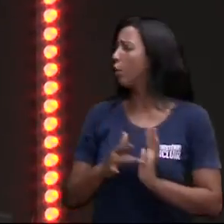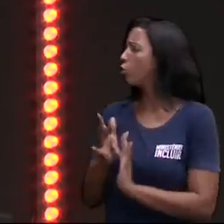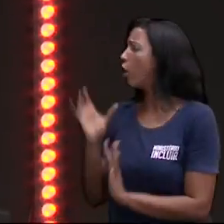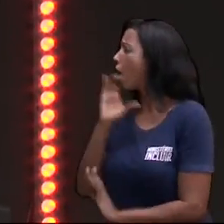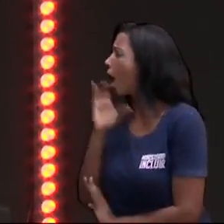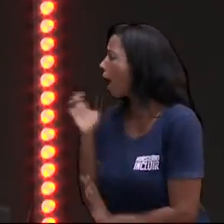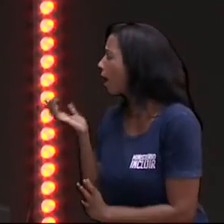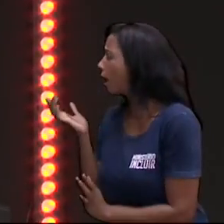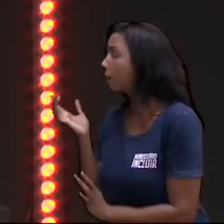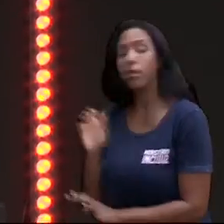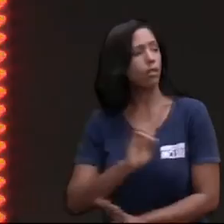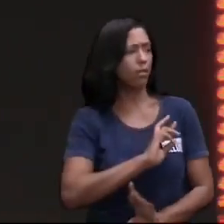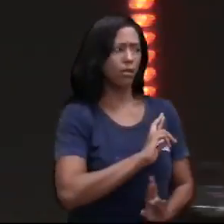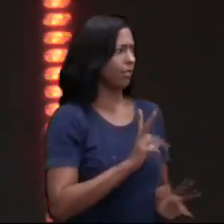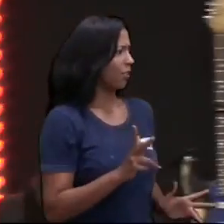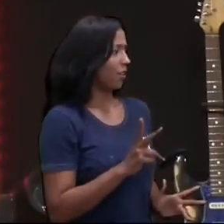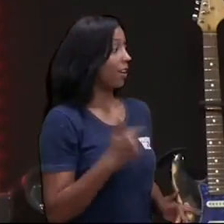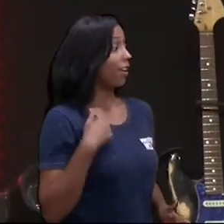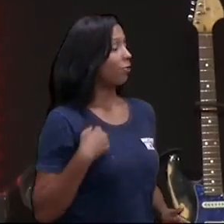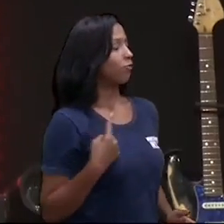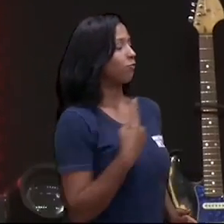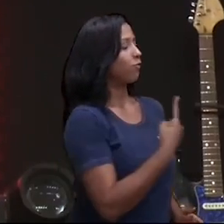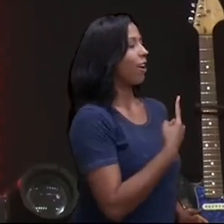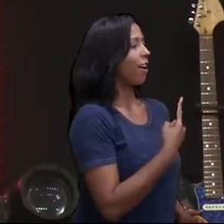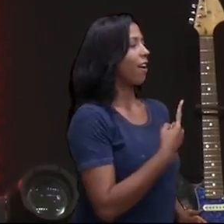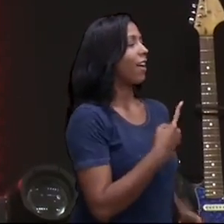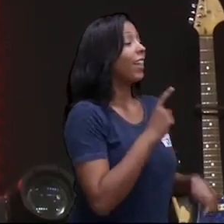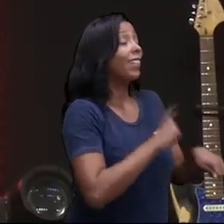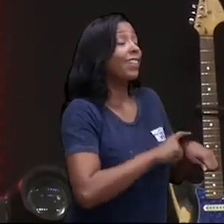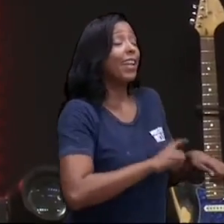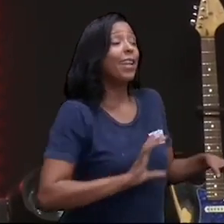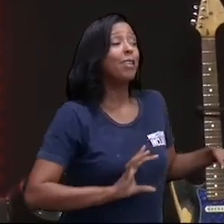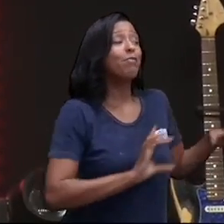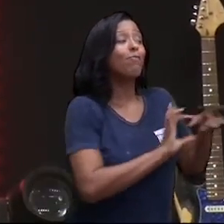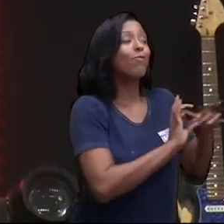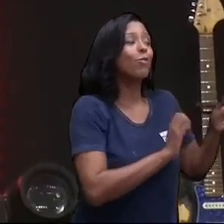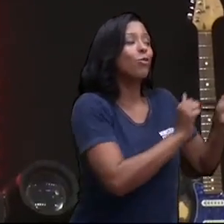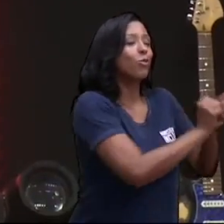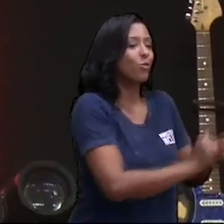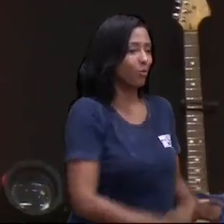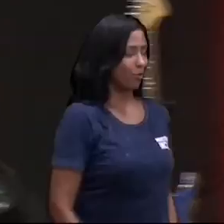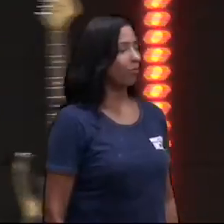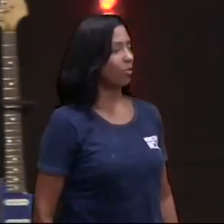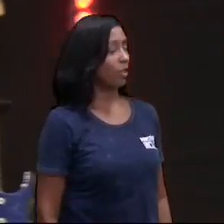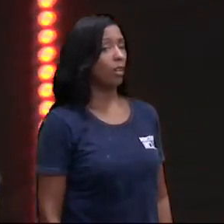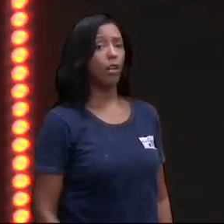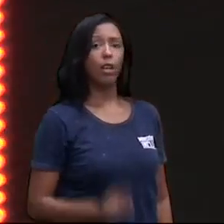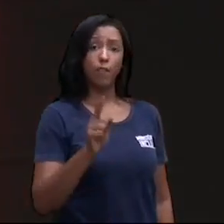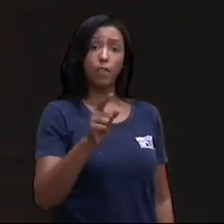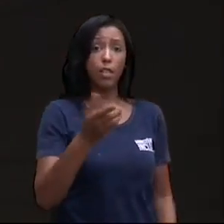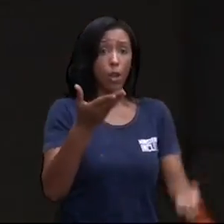com você o que é cear com a pessoa é estabelecer amizade você não convida para ir comer com você